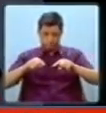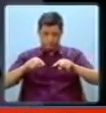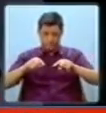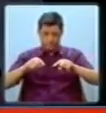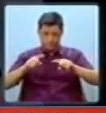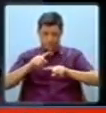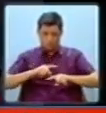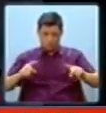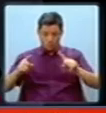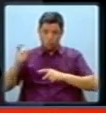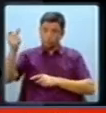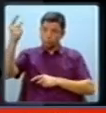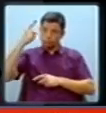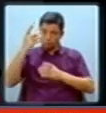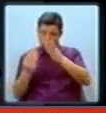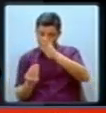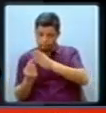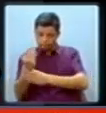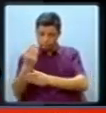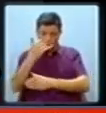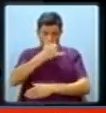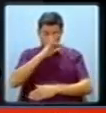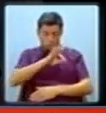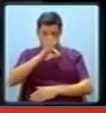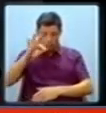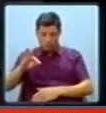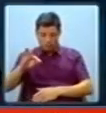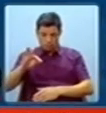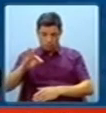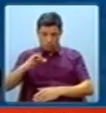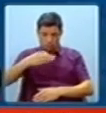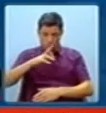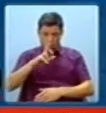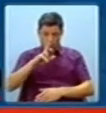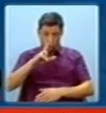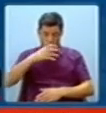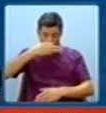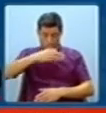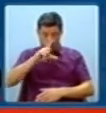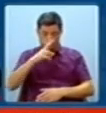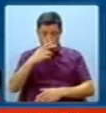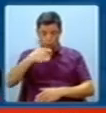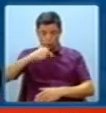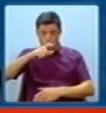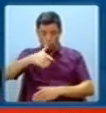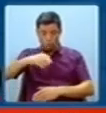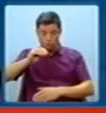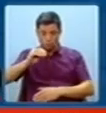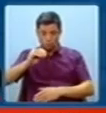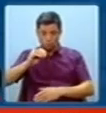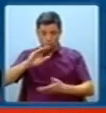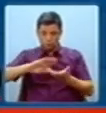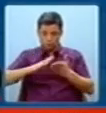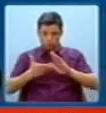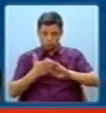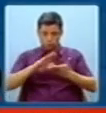maternidade do Sol que deu origem ao plutónio 244, ou pelo menos é isso que indicam alguns cientistas da Universidade Hebraica de Jerusalém.